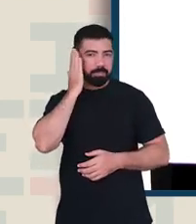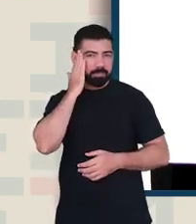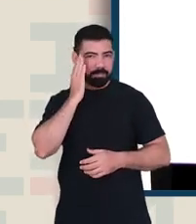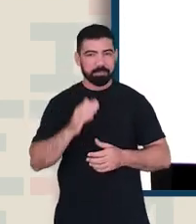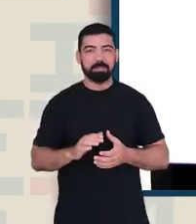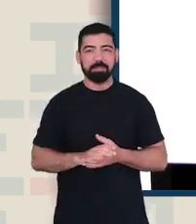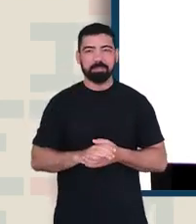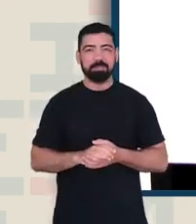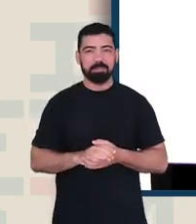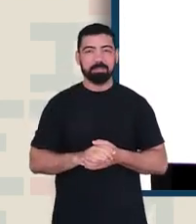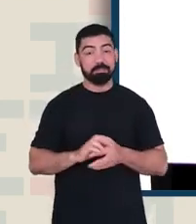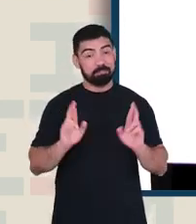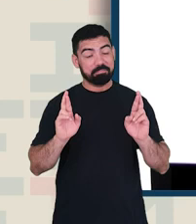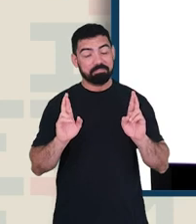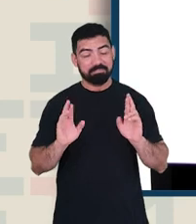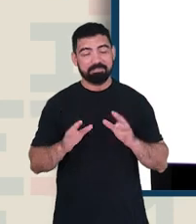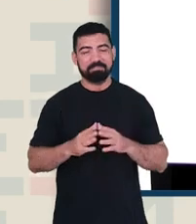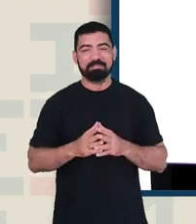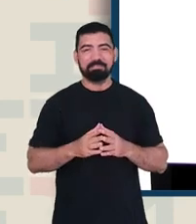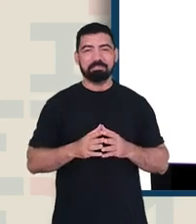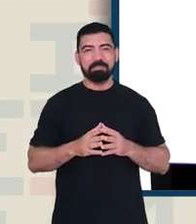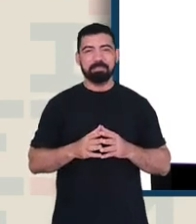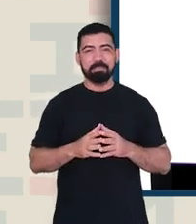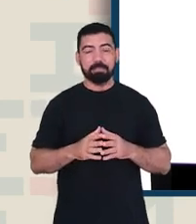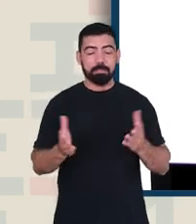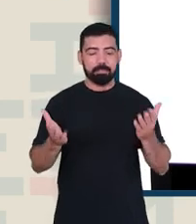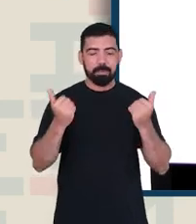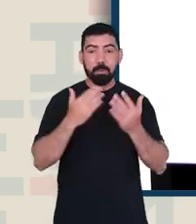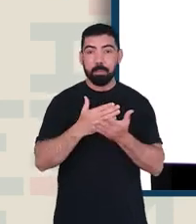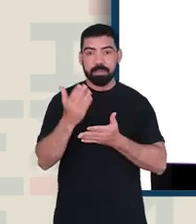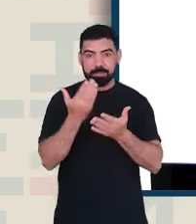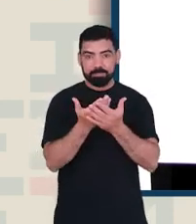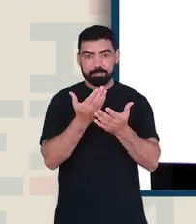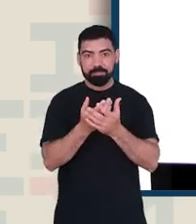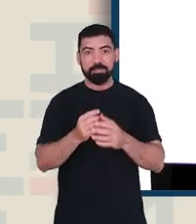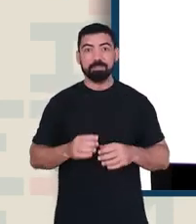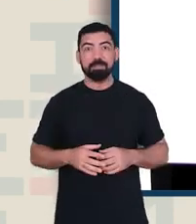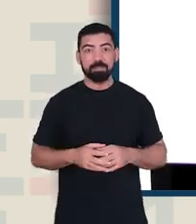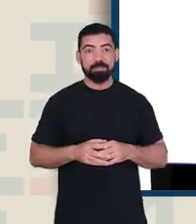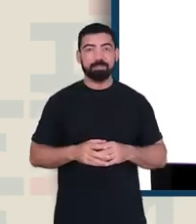bem, isso espero. Vamos lá então.